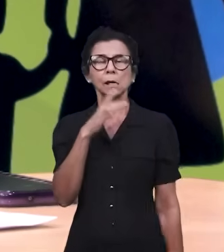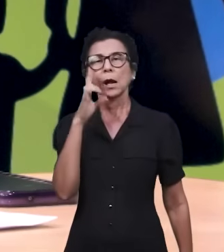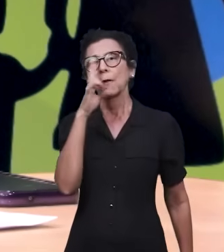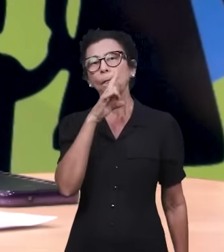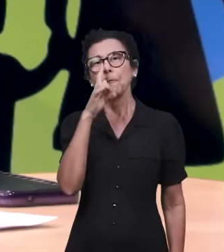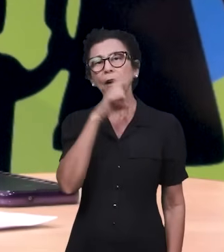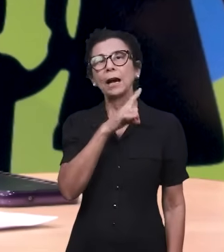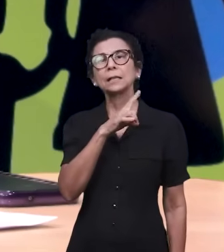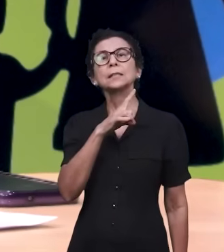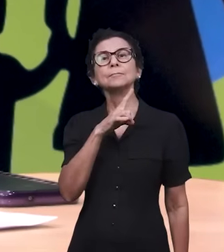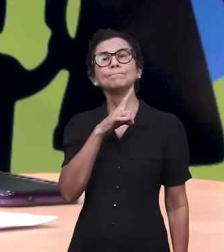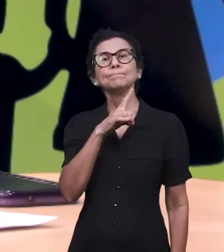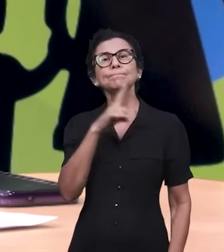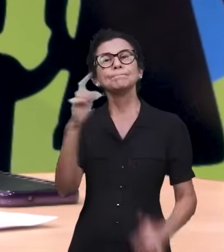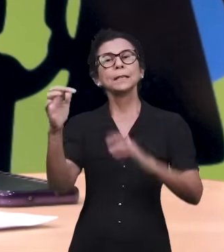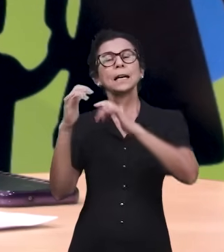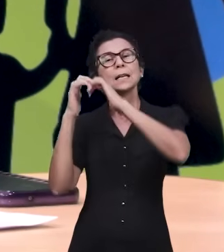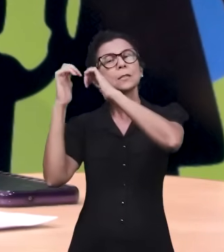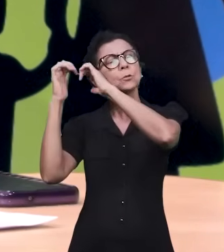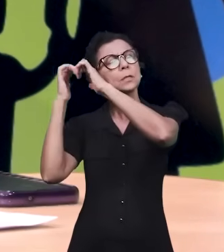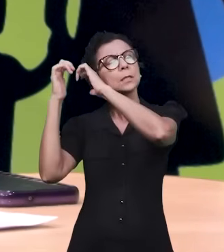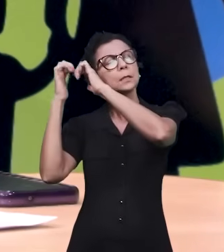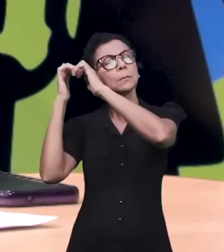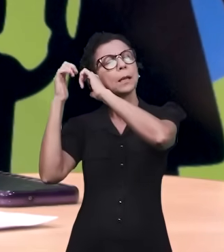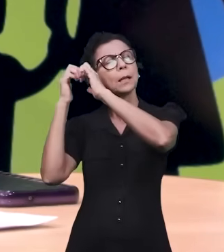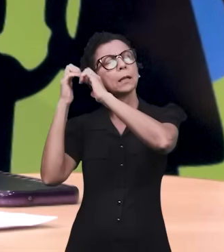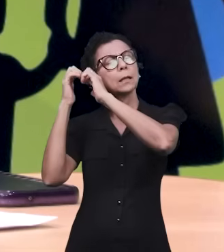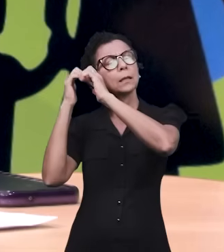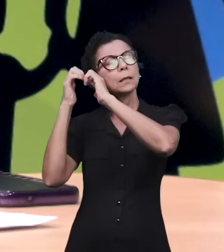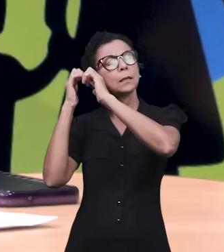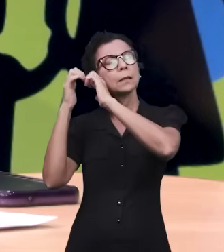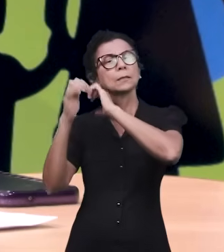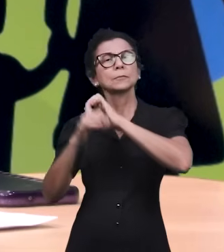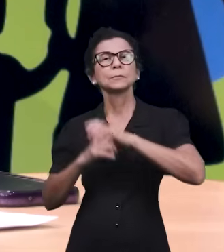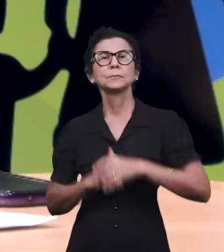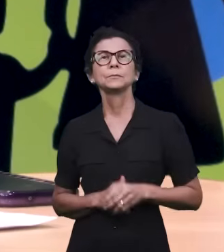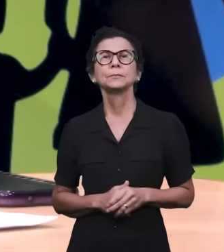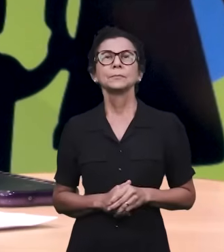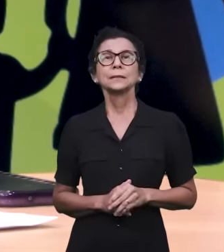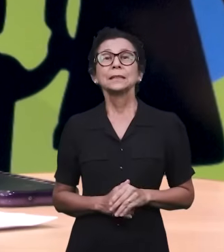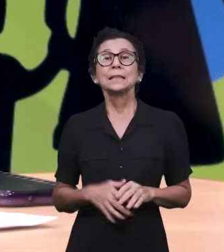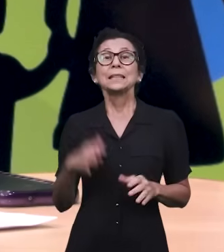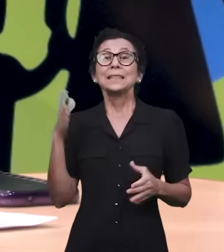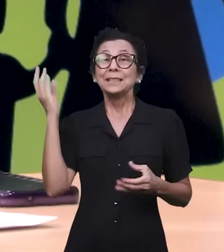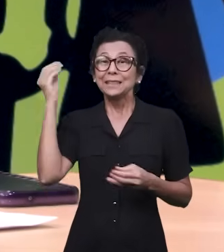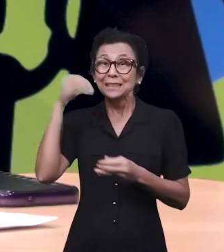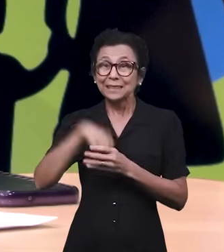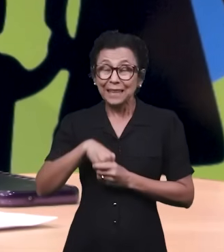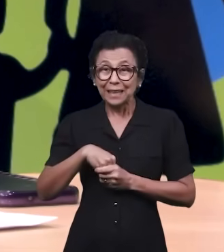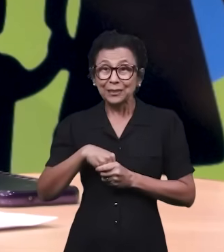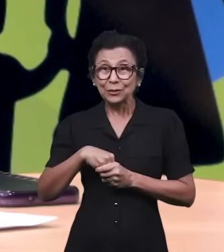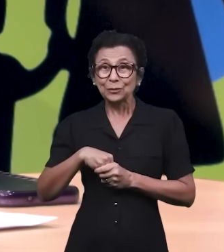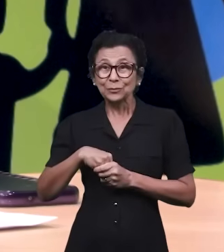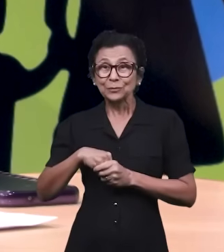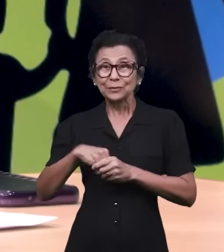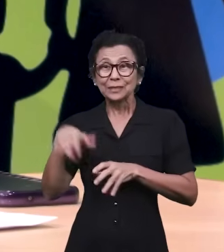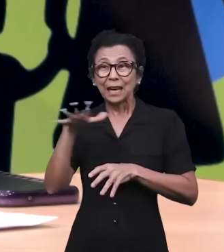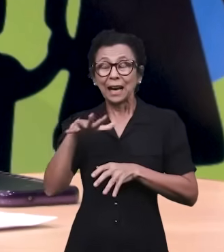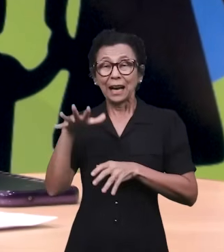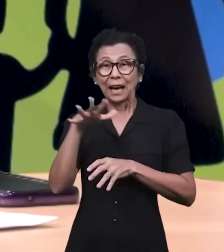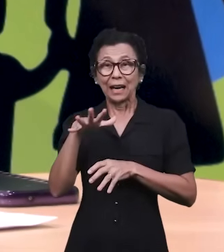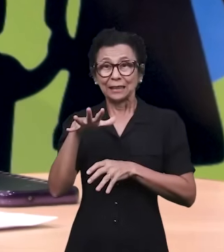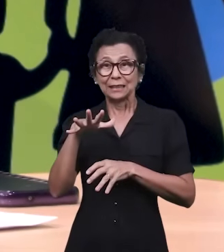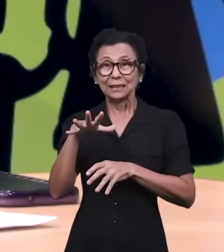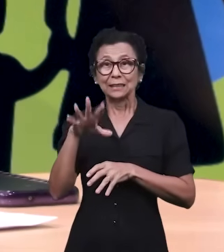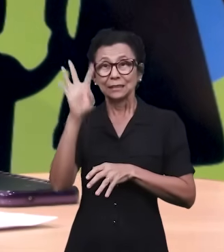Justamente são dentro das funções executivas, aonde há o TDAH, aonde a gente precisa se planejar. Deus, ele